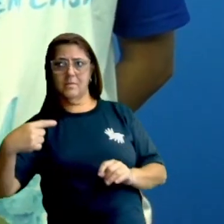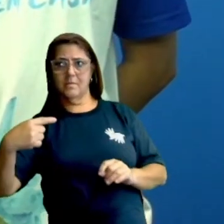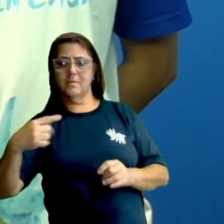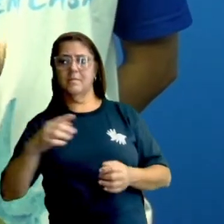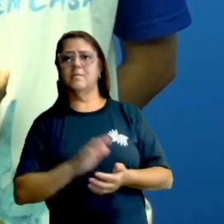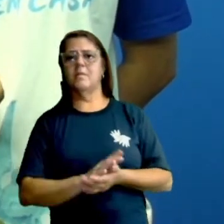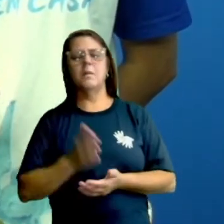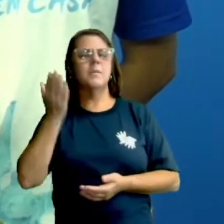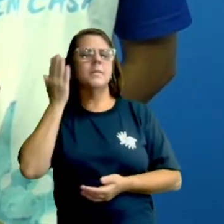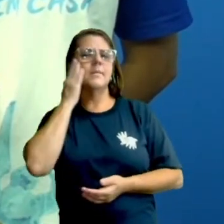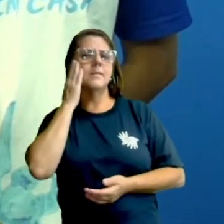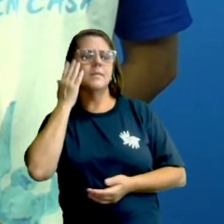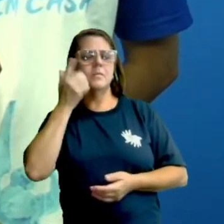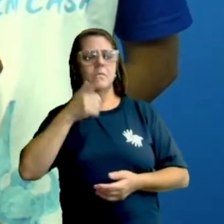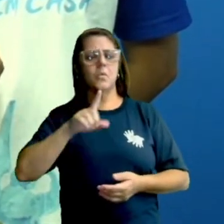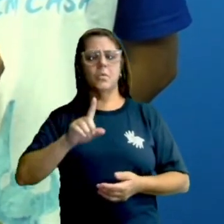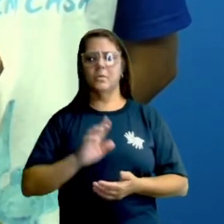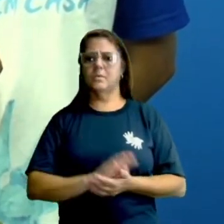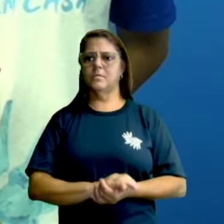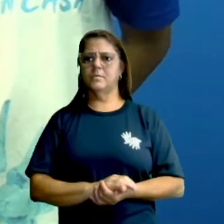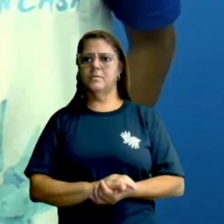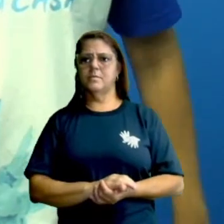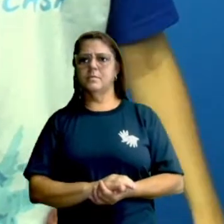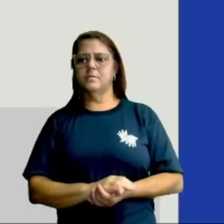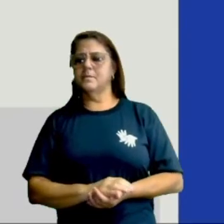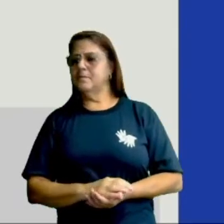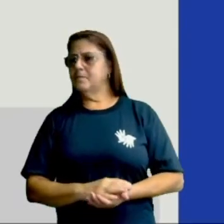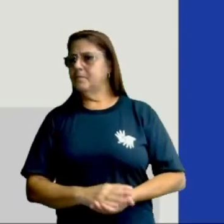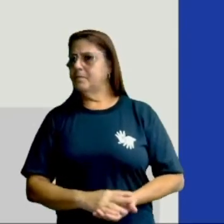conseguir entender melhor?